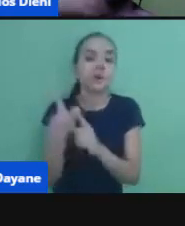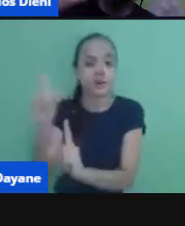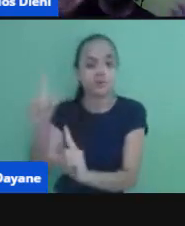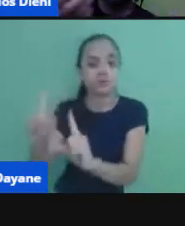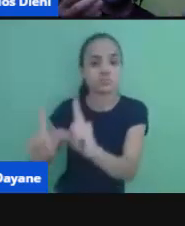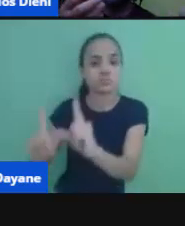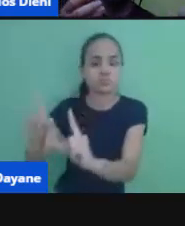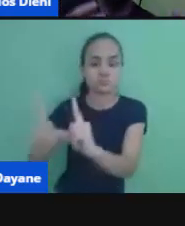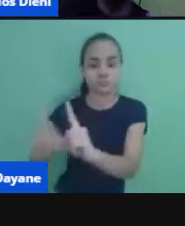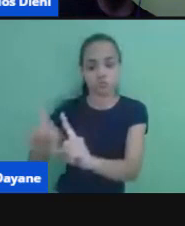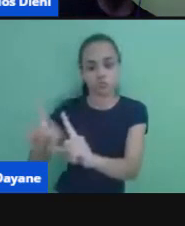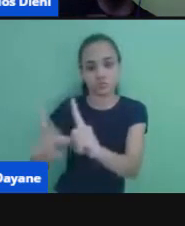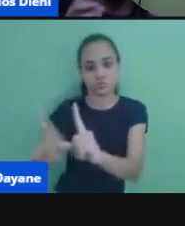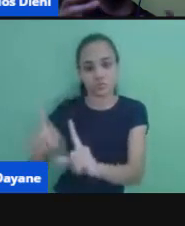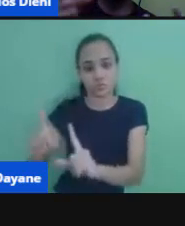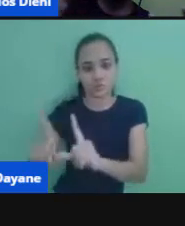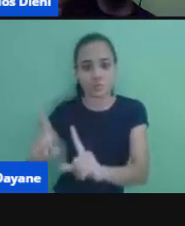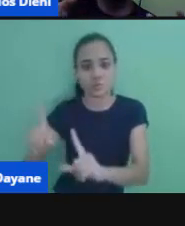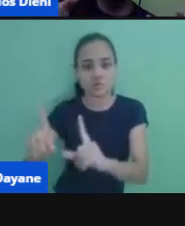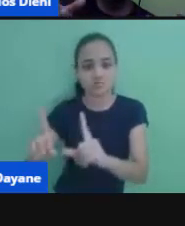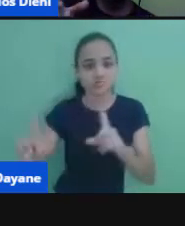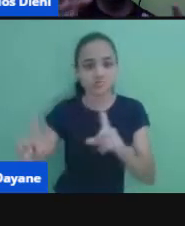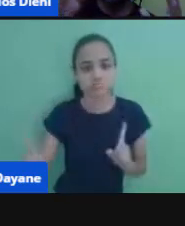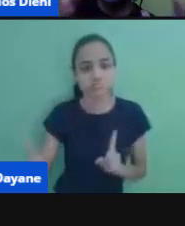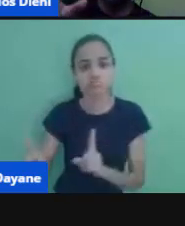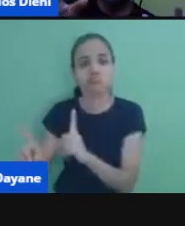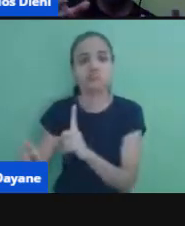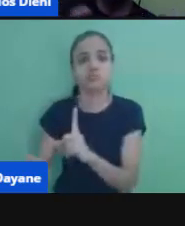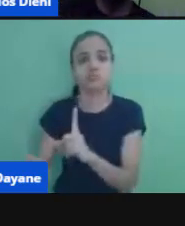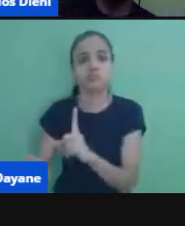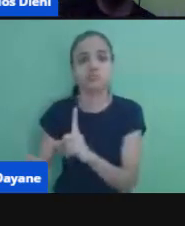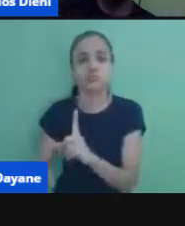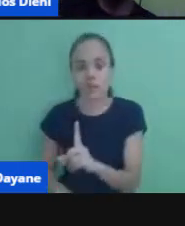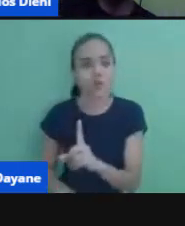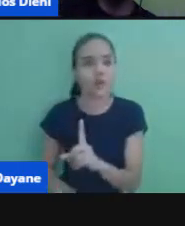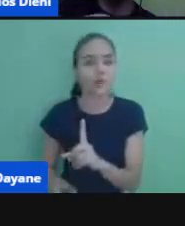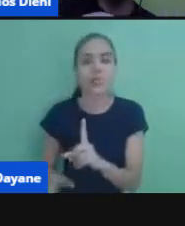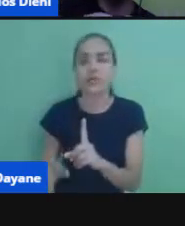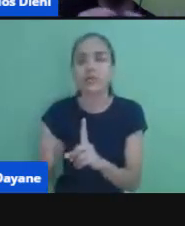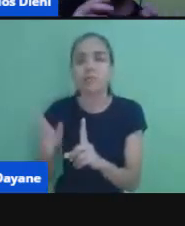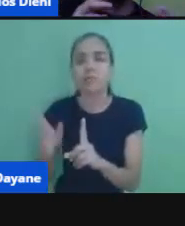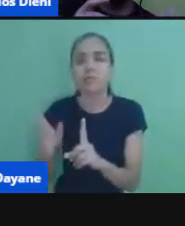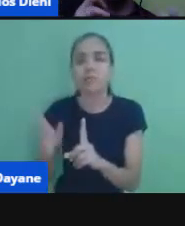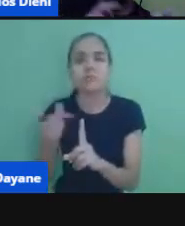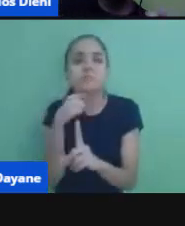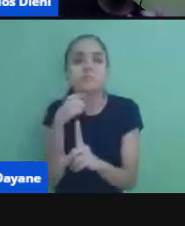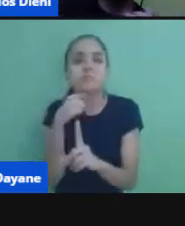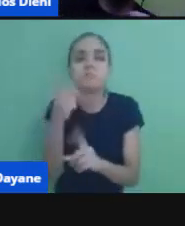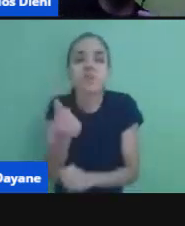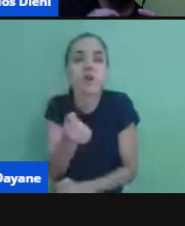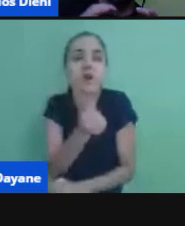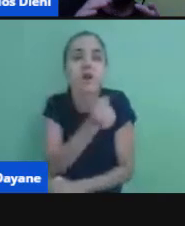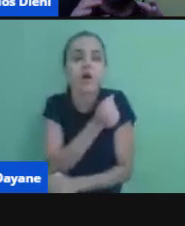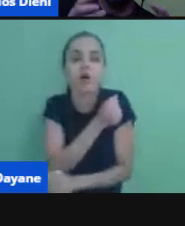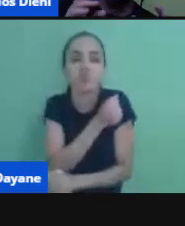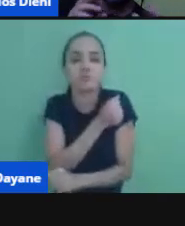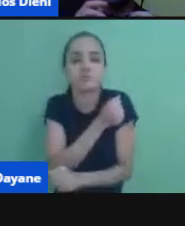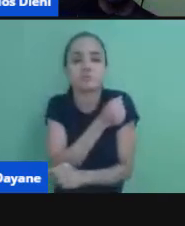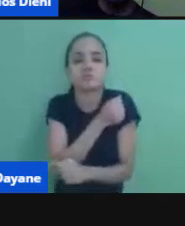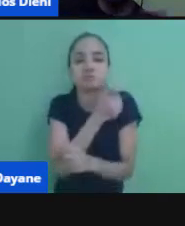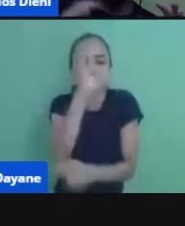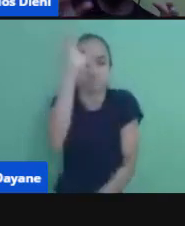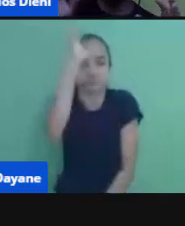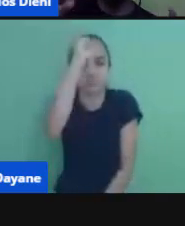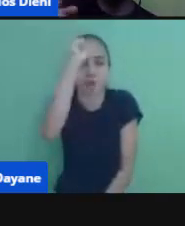exibição, chegar no streaming, vai ser atingir os nossos alunos. Então, a gente teria que ter, primeiro,